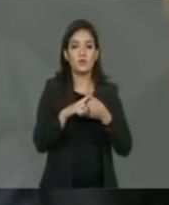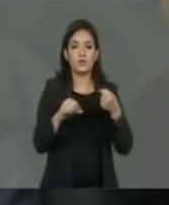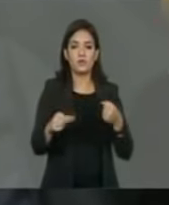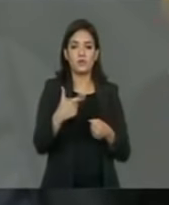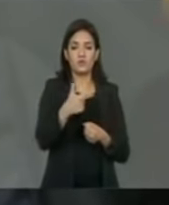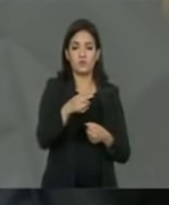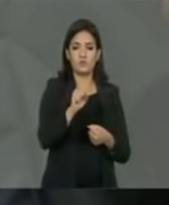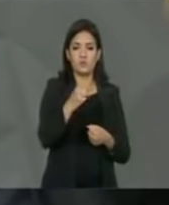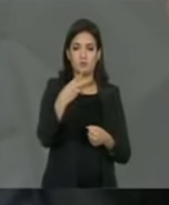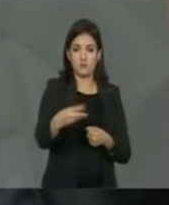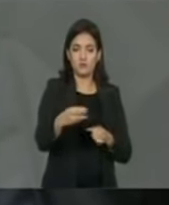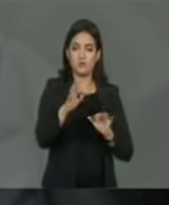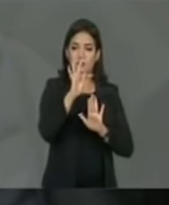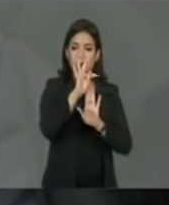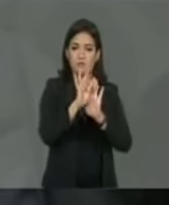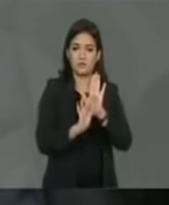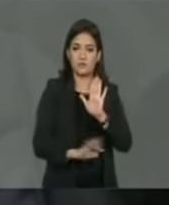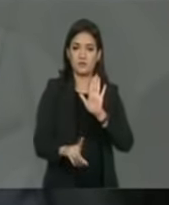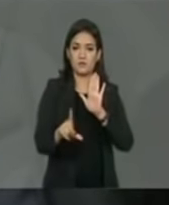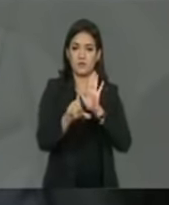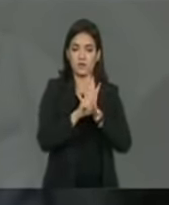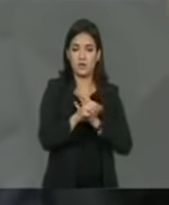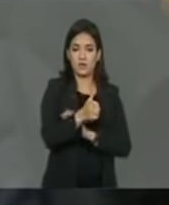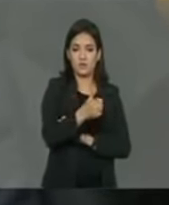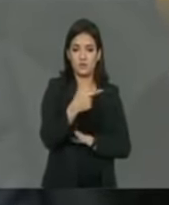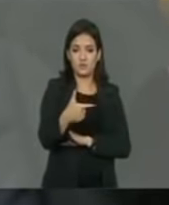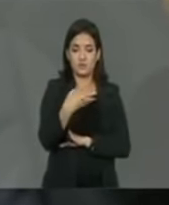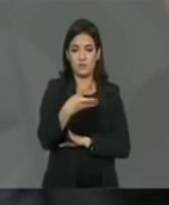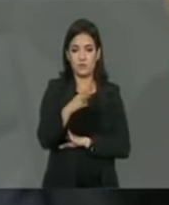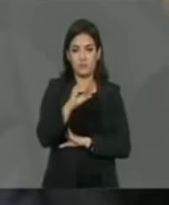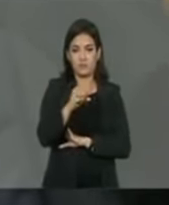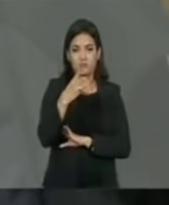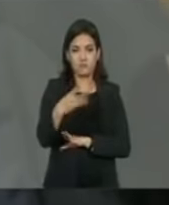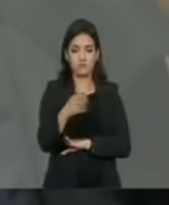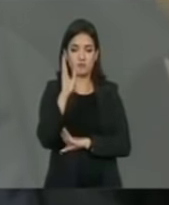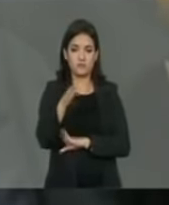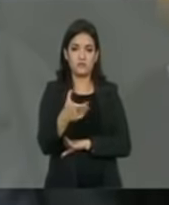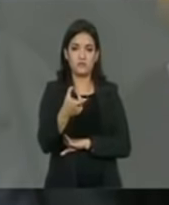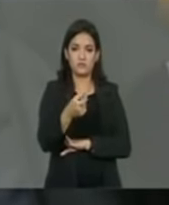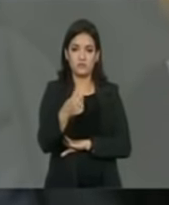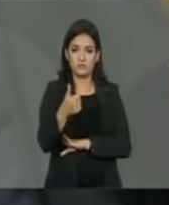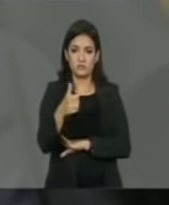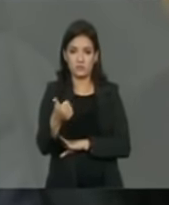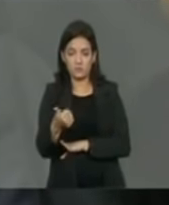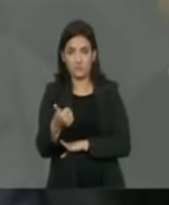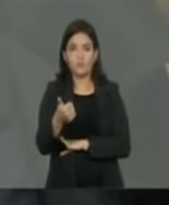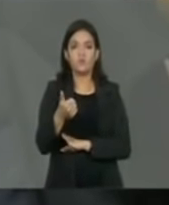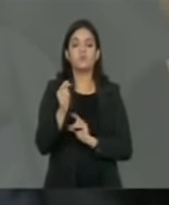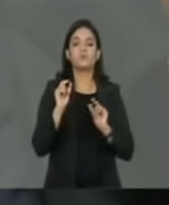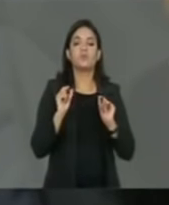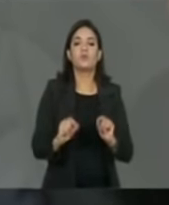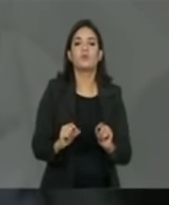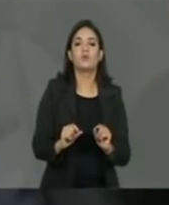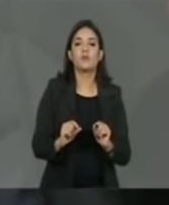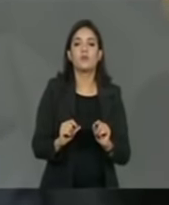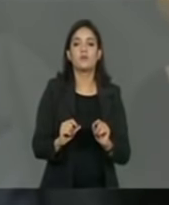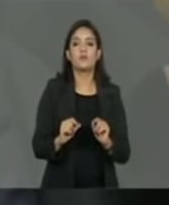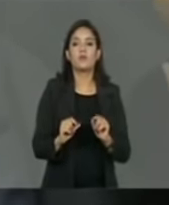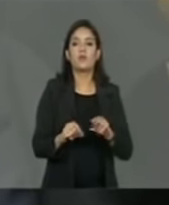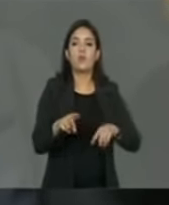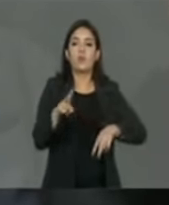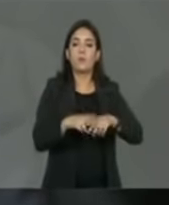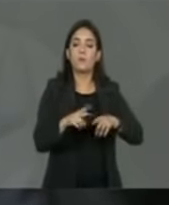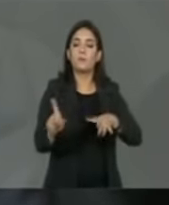redação dada pela lei 12.403 de 2011 a tese segundo a qual lução provisório